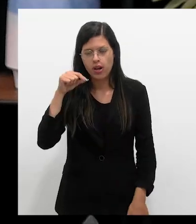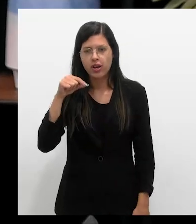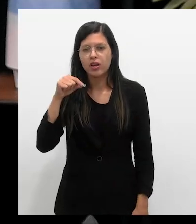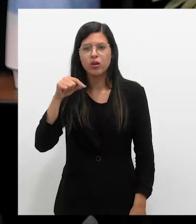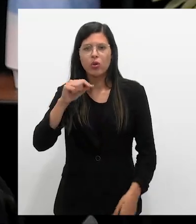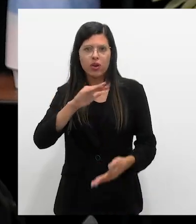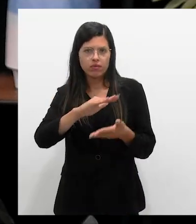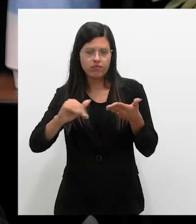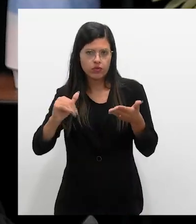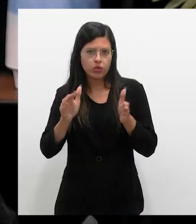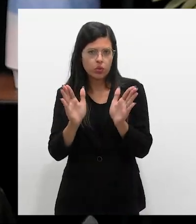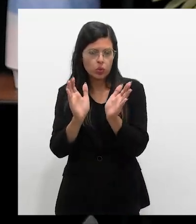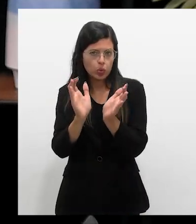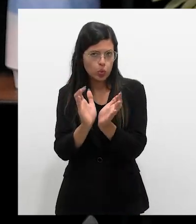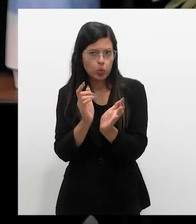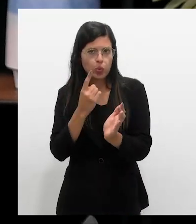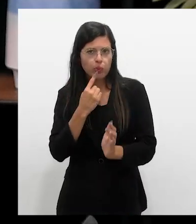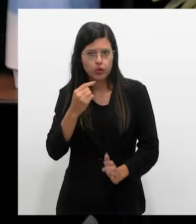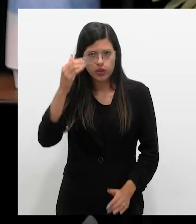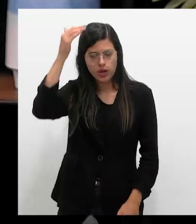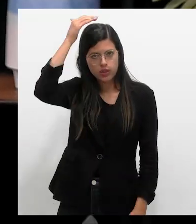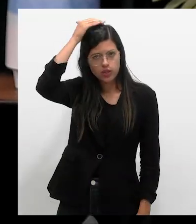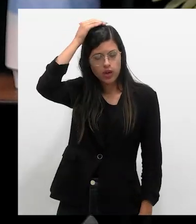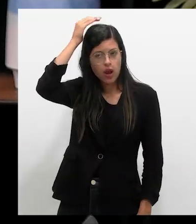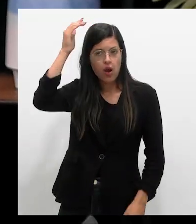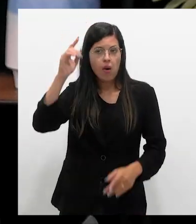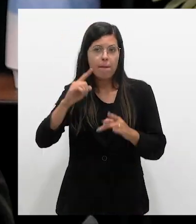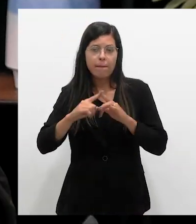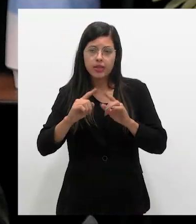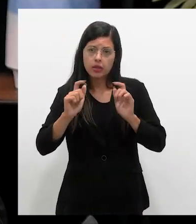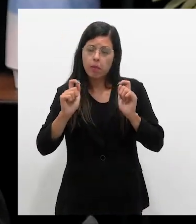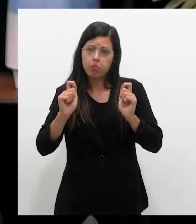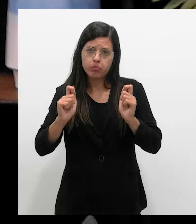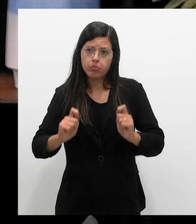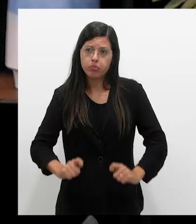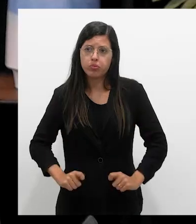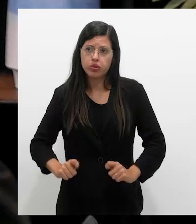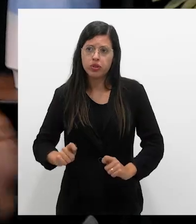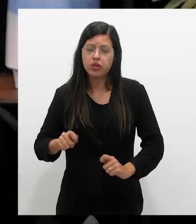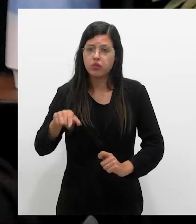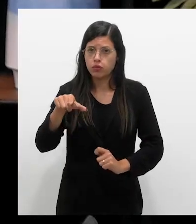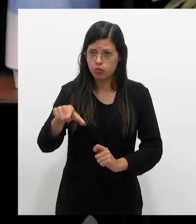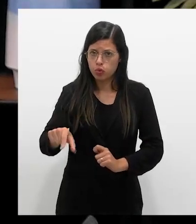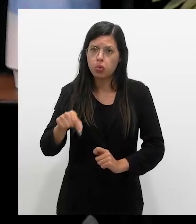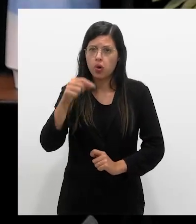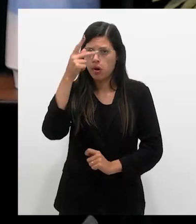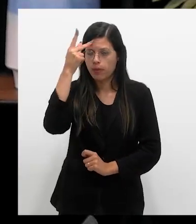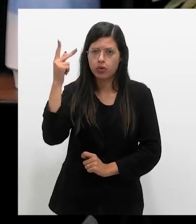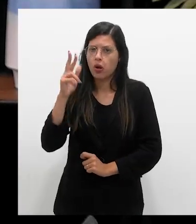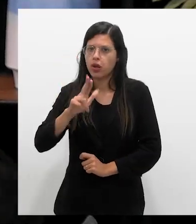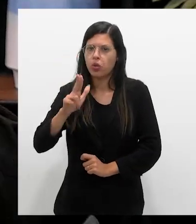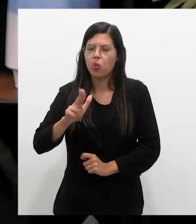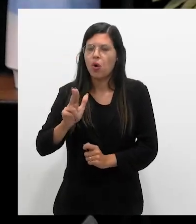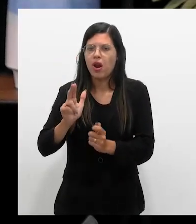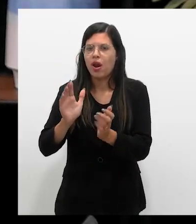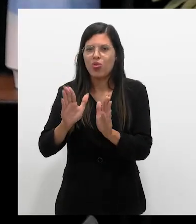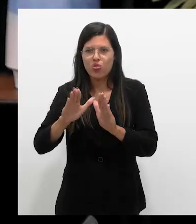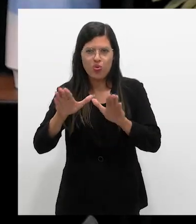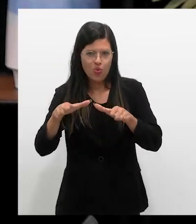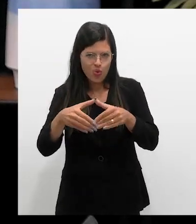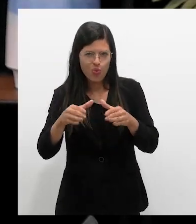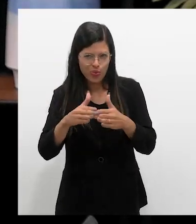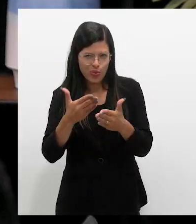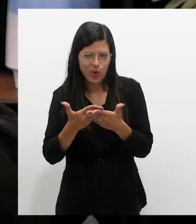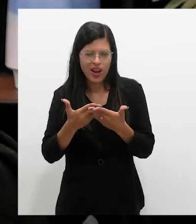em tese, o número 83 da lei que rege a eleição papal diz que é possível eleger alguém que não seja do colégio cardinalício. Então, em